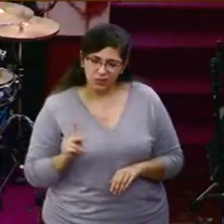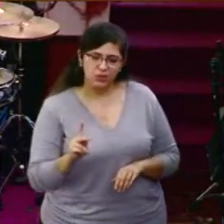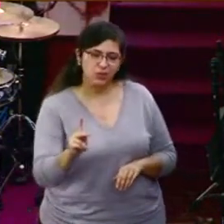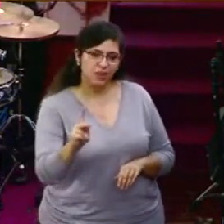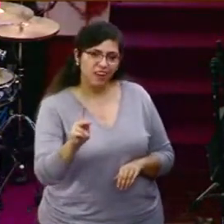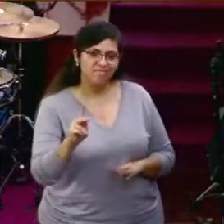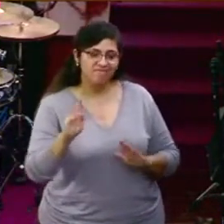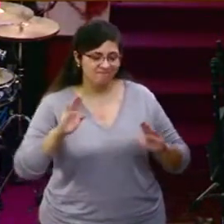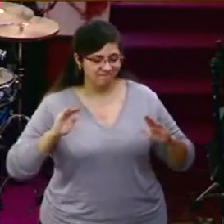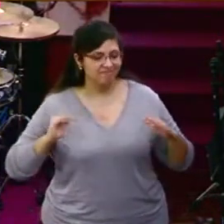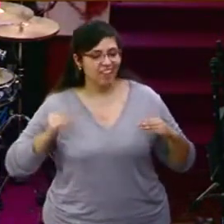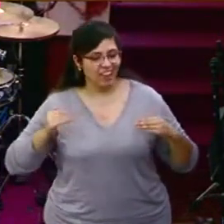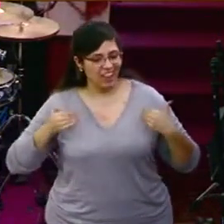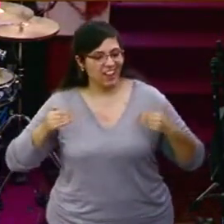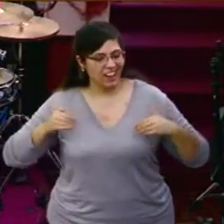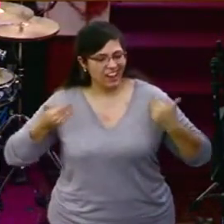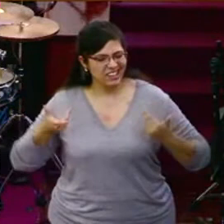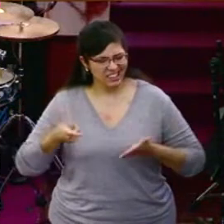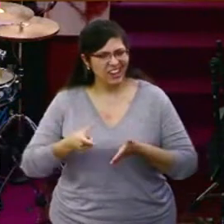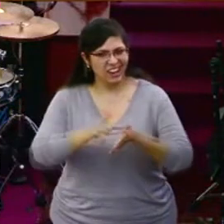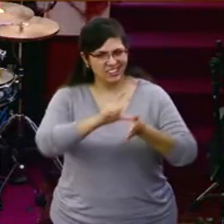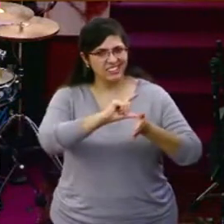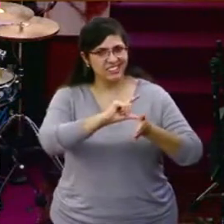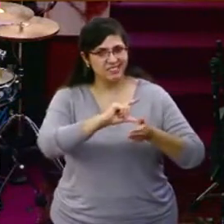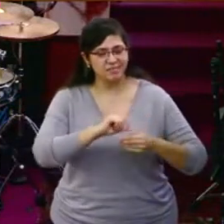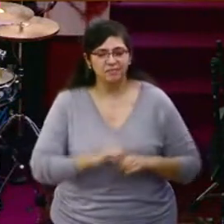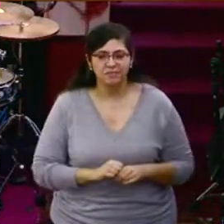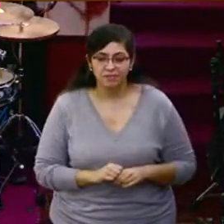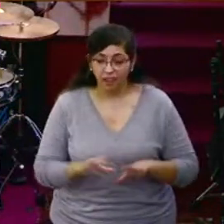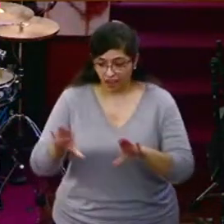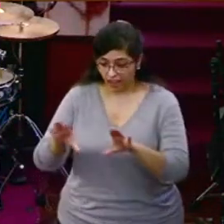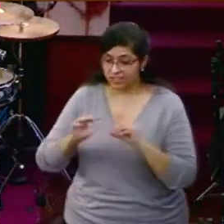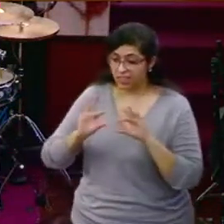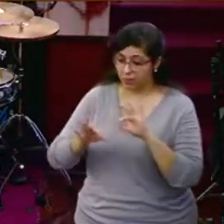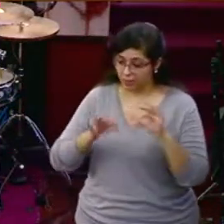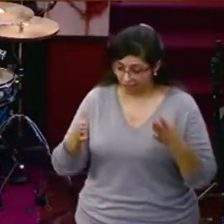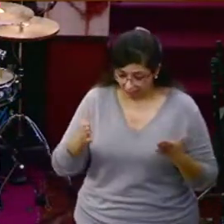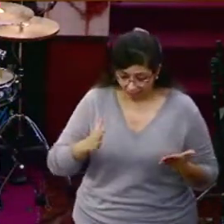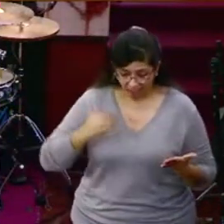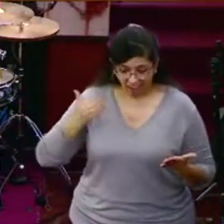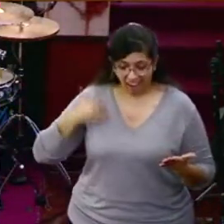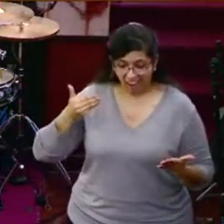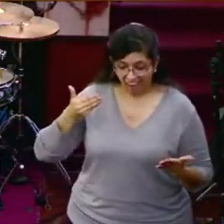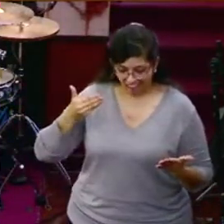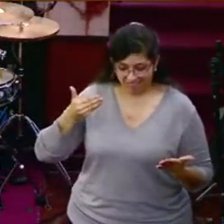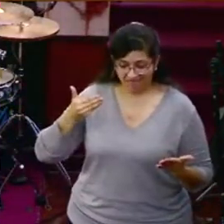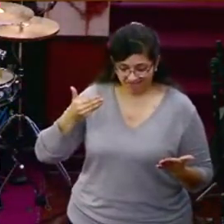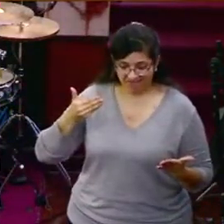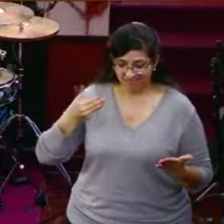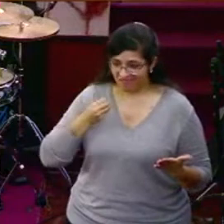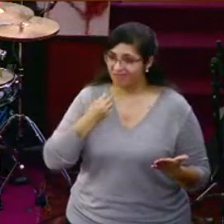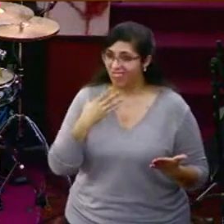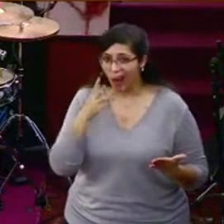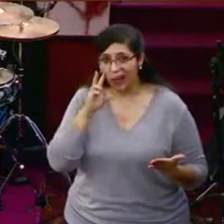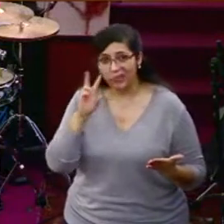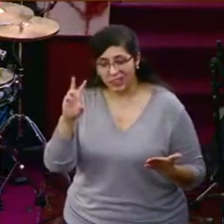satisfeito antes de receber o presente quando ele recebe se alegra demais porque ele viu